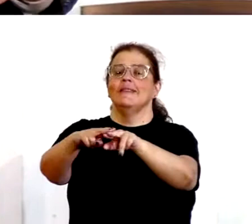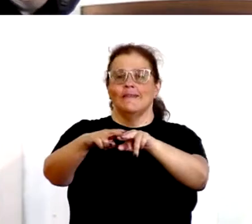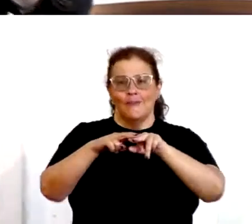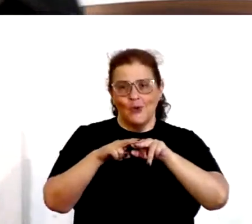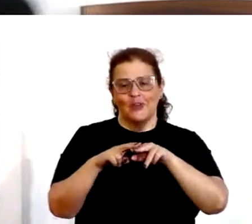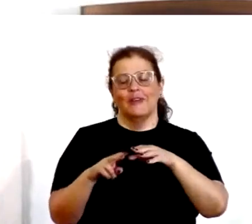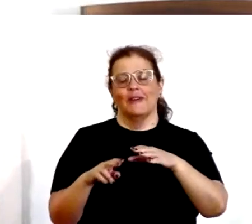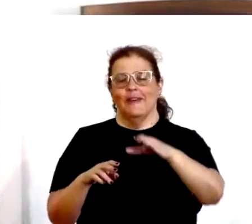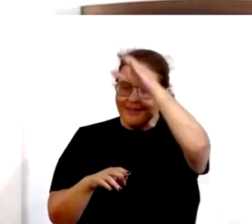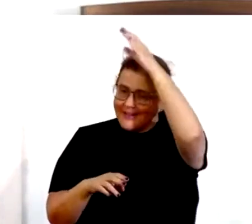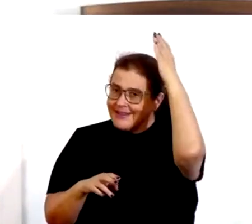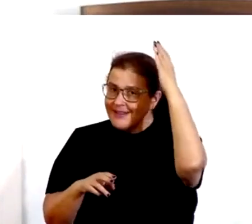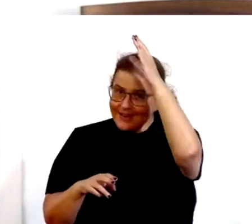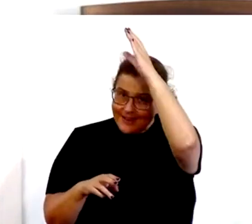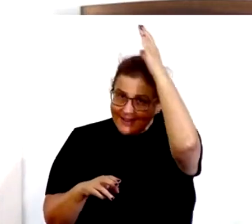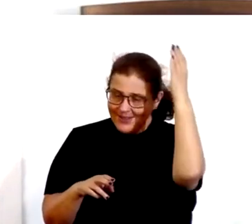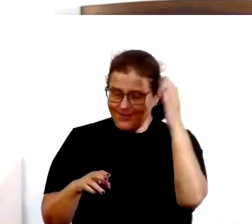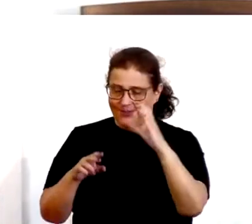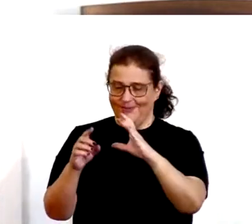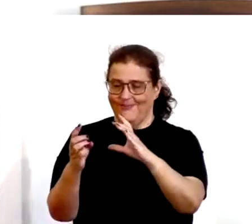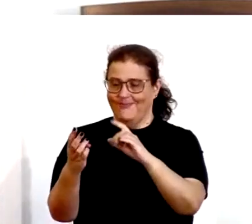Jesus, e ele então